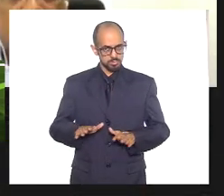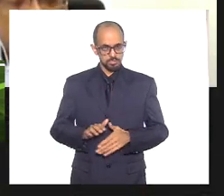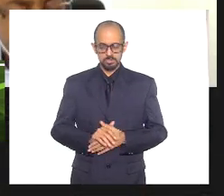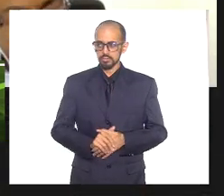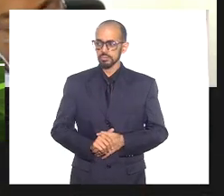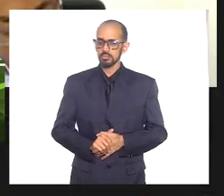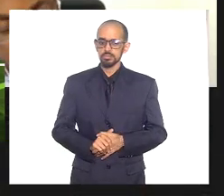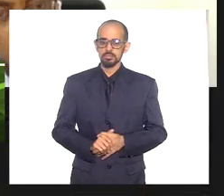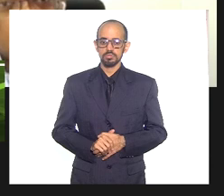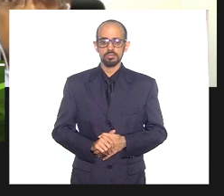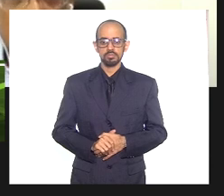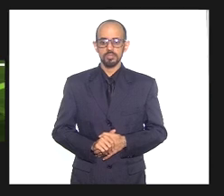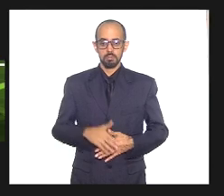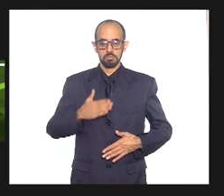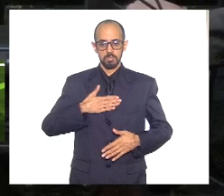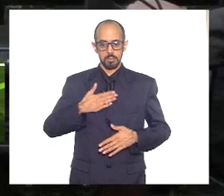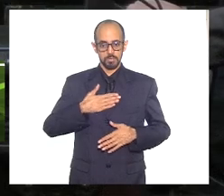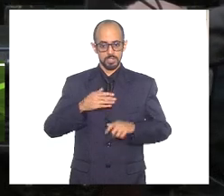Por mim, sim.